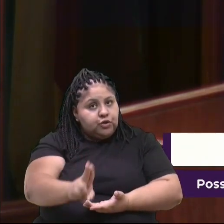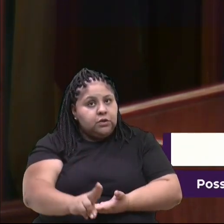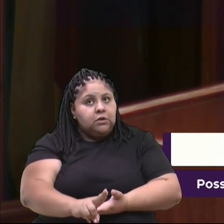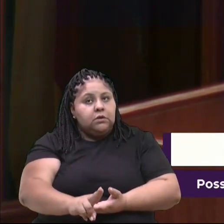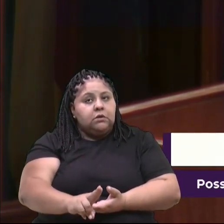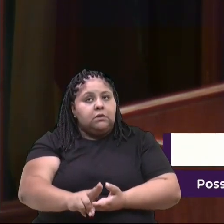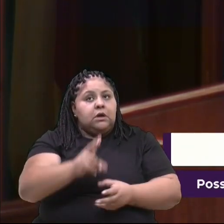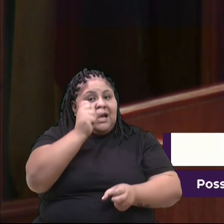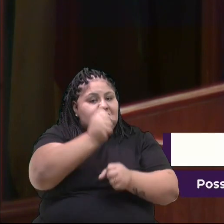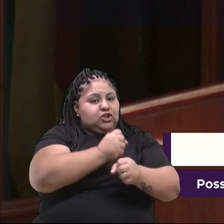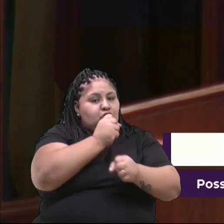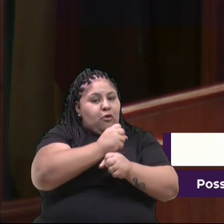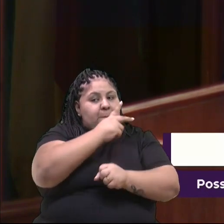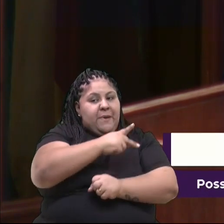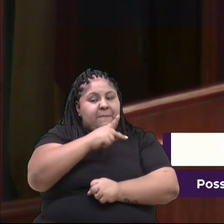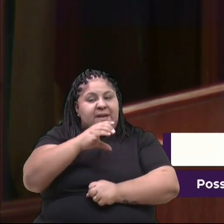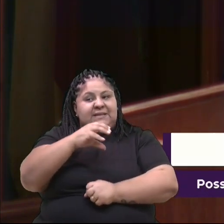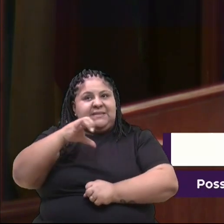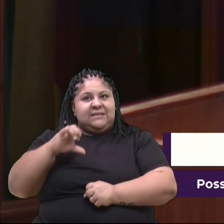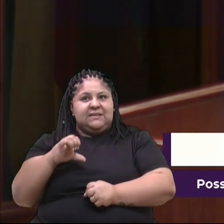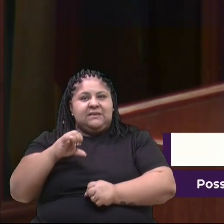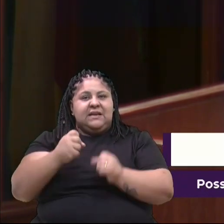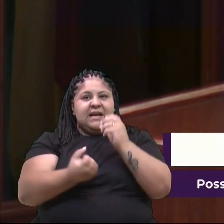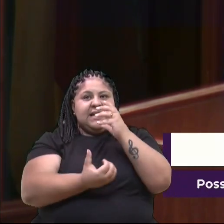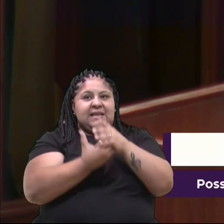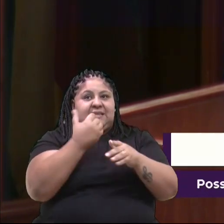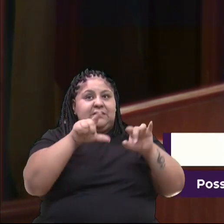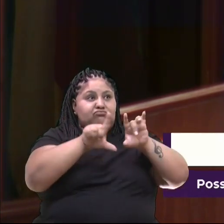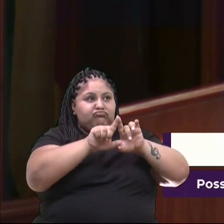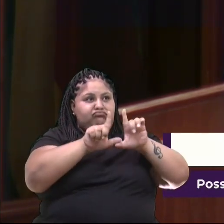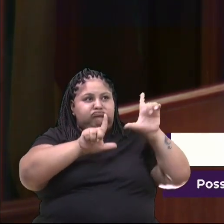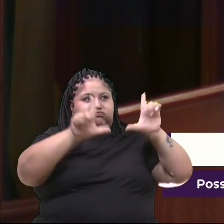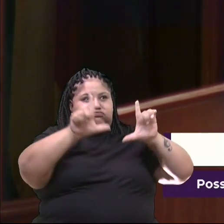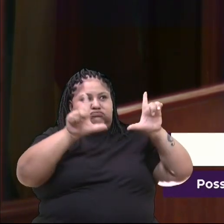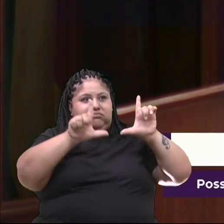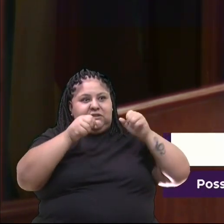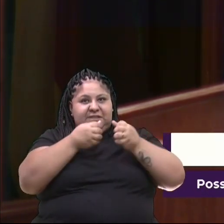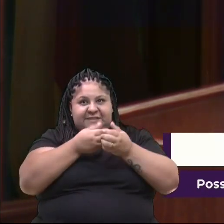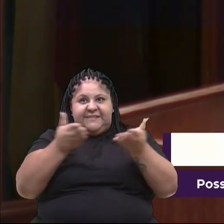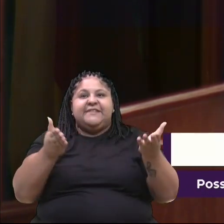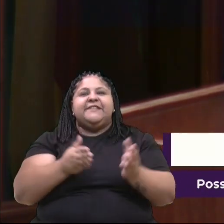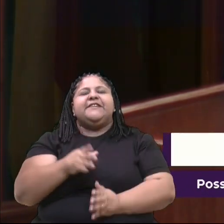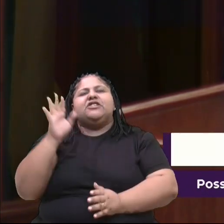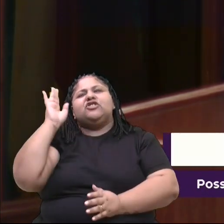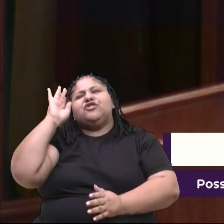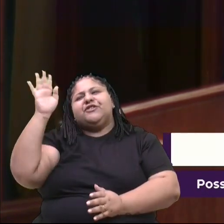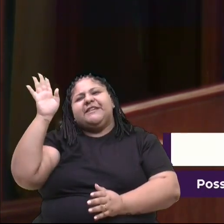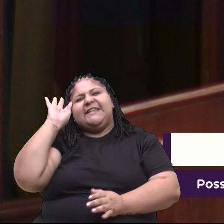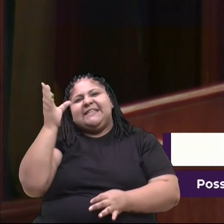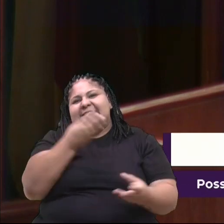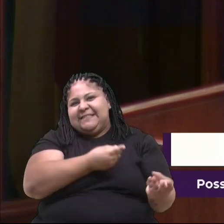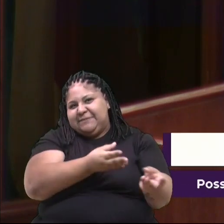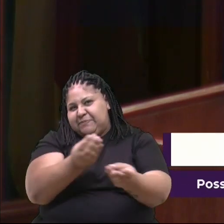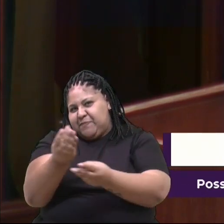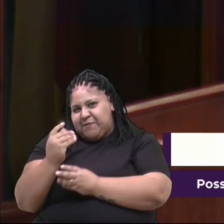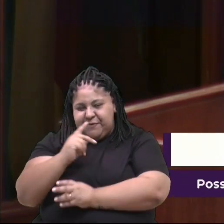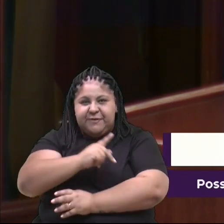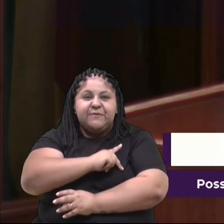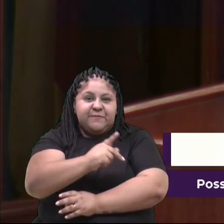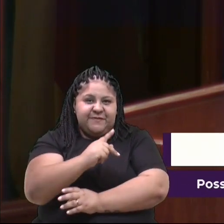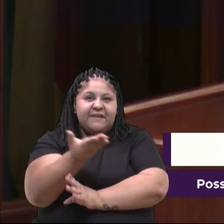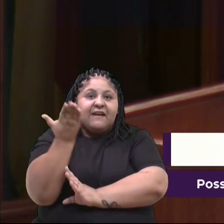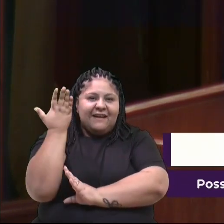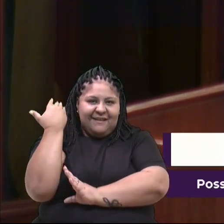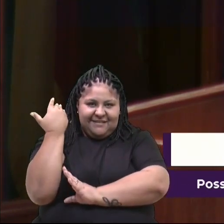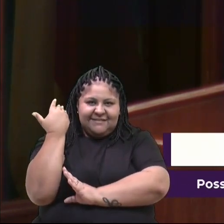de PPCI, a implementação da TV aberta, a tão sonhada, né, TV aberta por tantos presidentes que nos